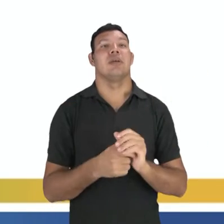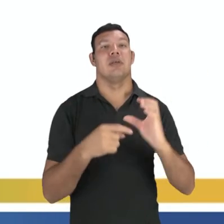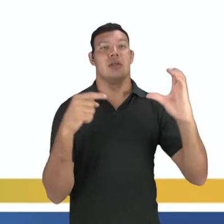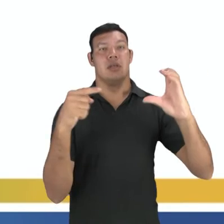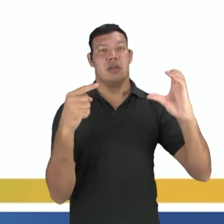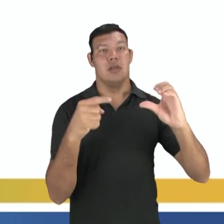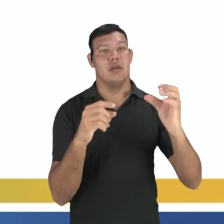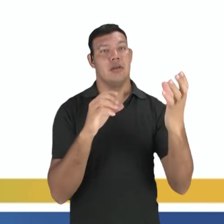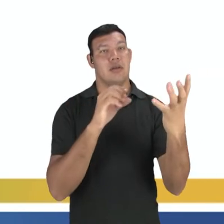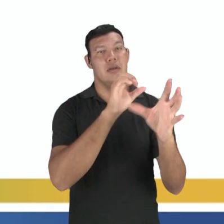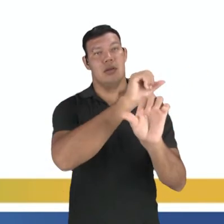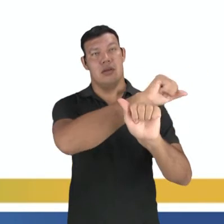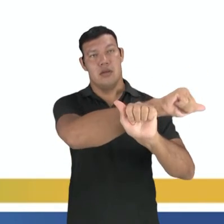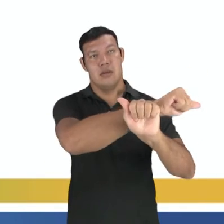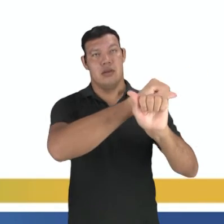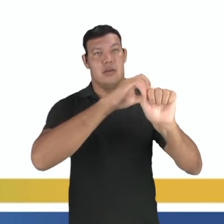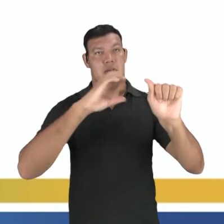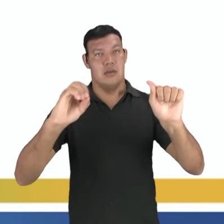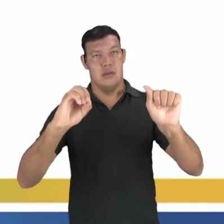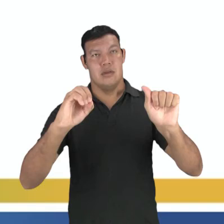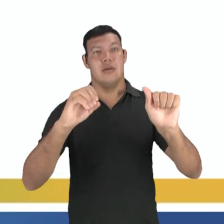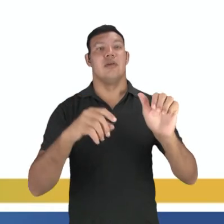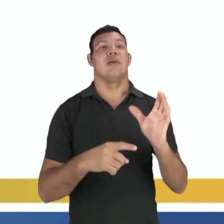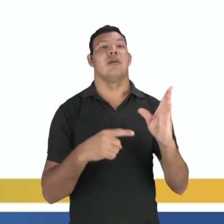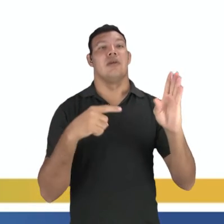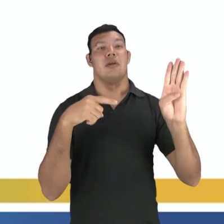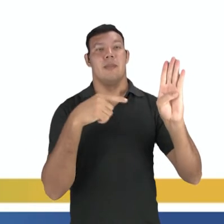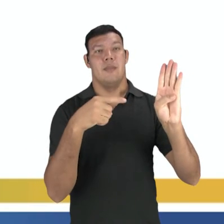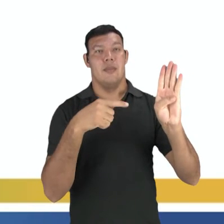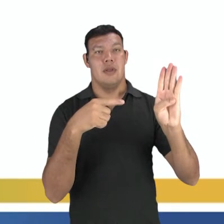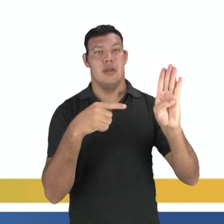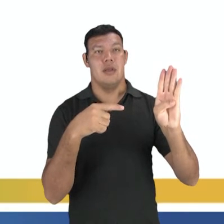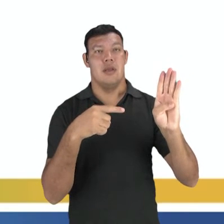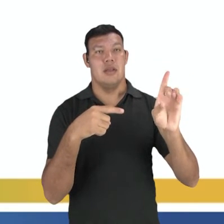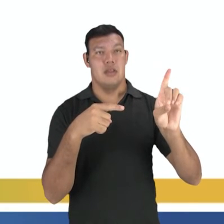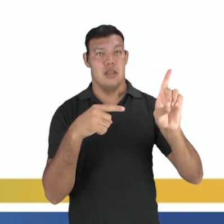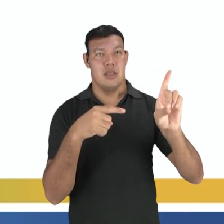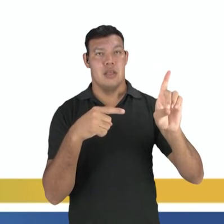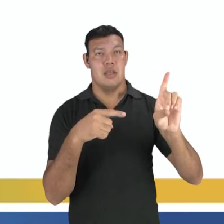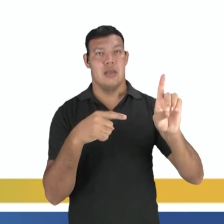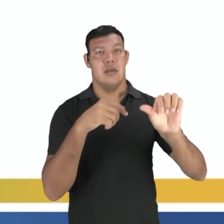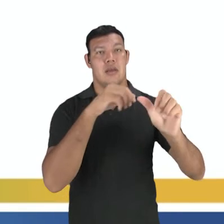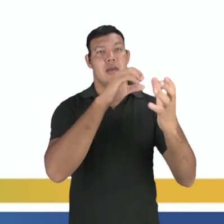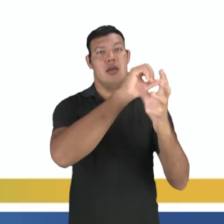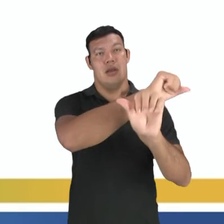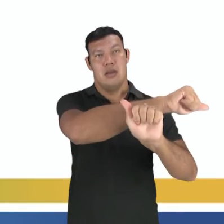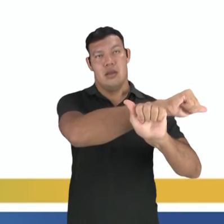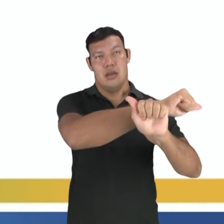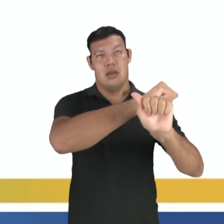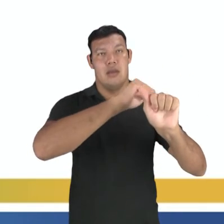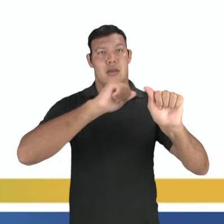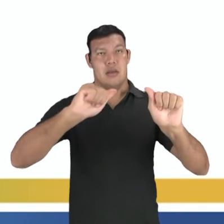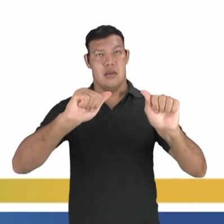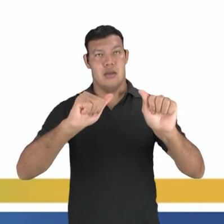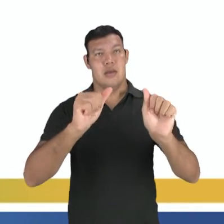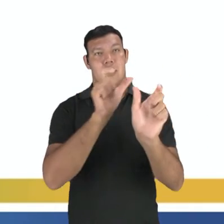artigo e preposição, artigo e pronome indefinido. E aí, nesse caso,